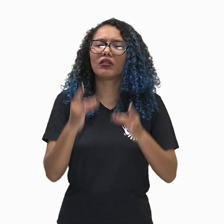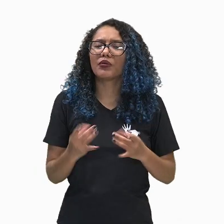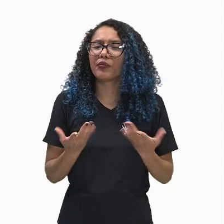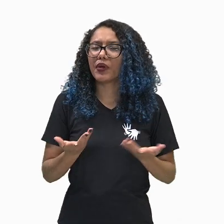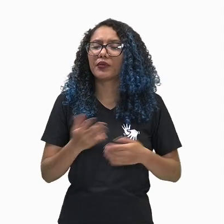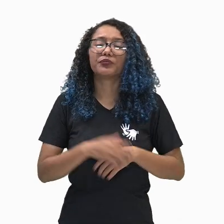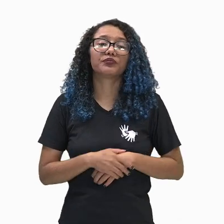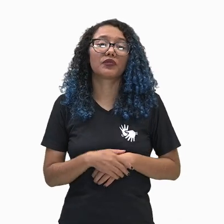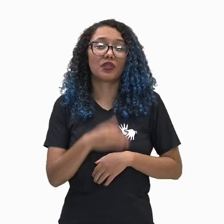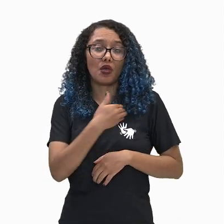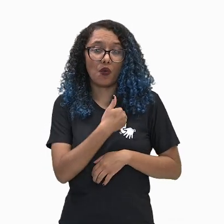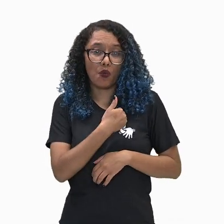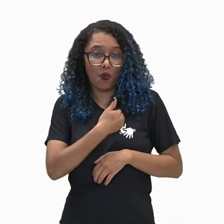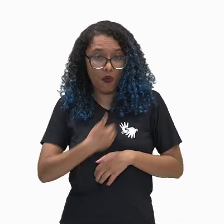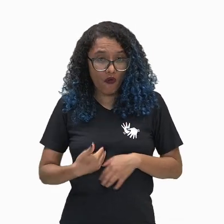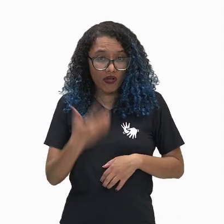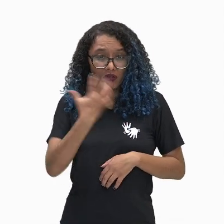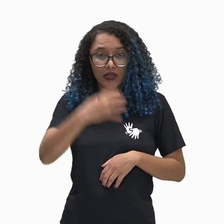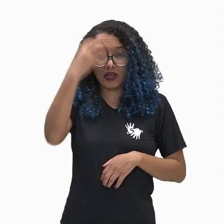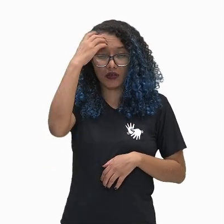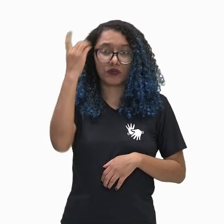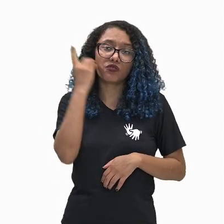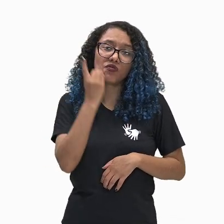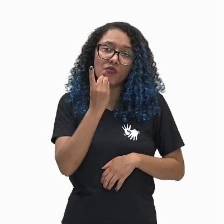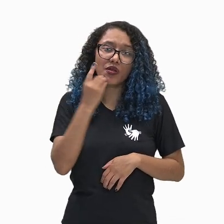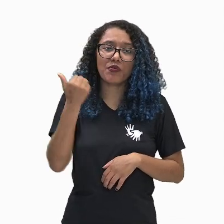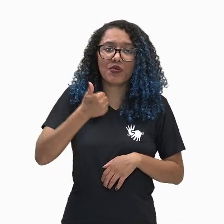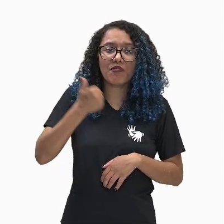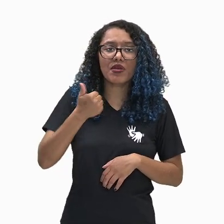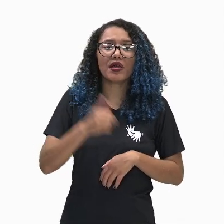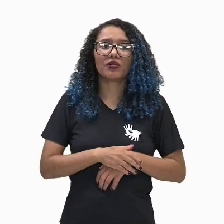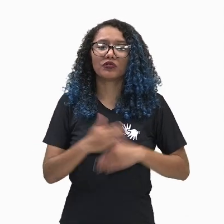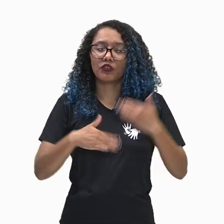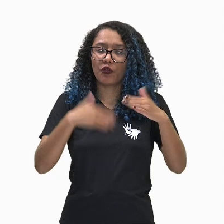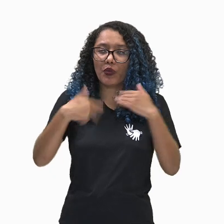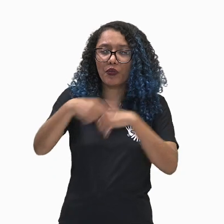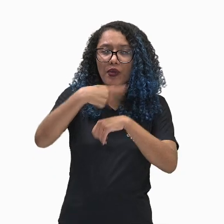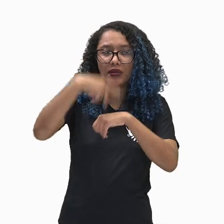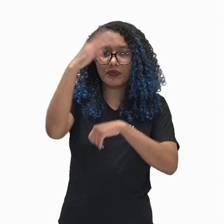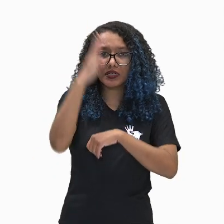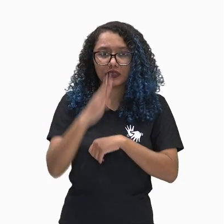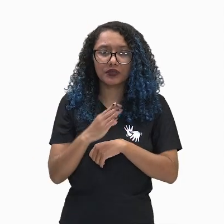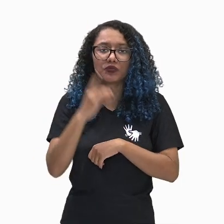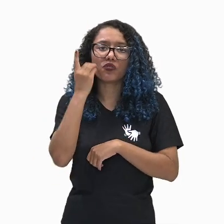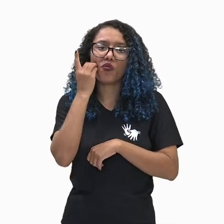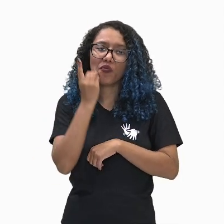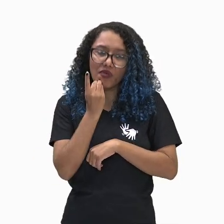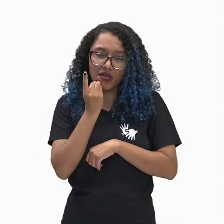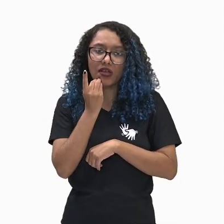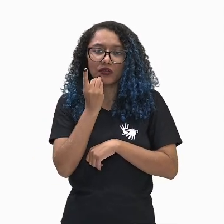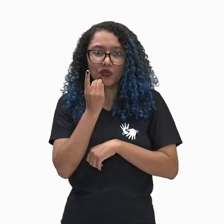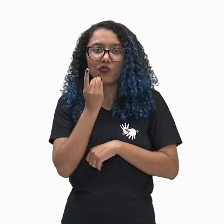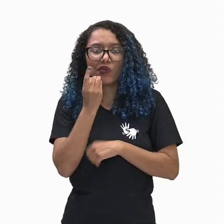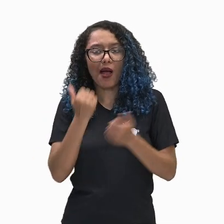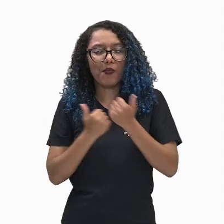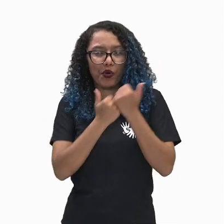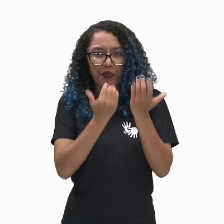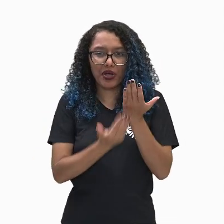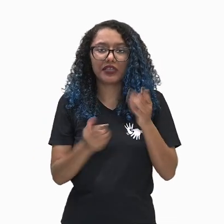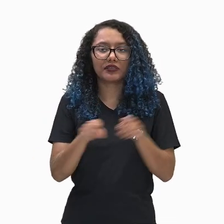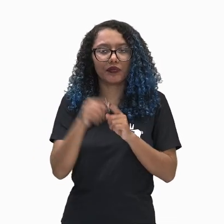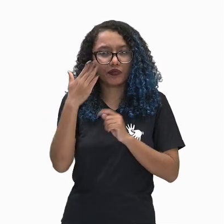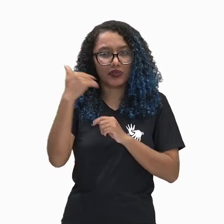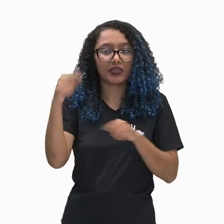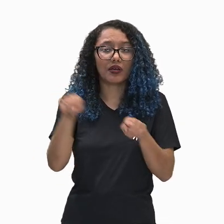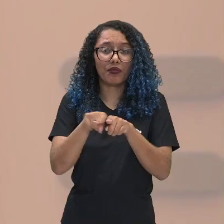reinado de Dom Pedro I, a formação do Estado brasileiro. Dom Pedro perde apoio e popularidade e o golpe